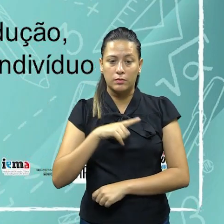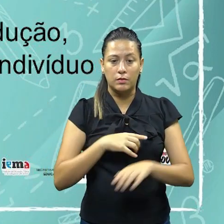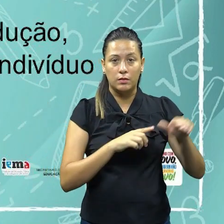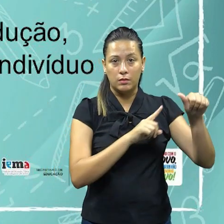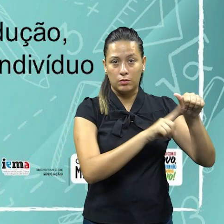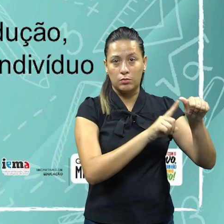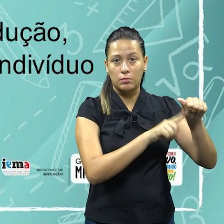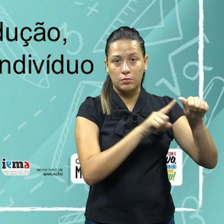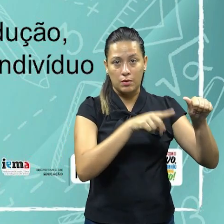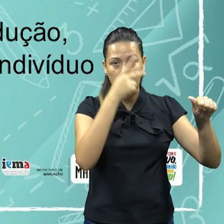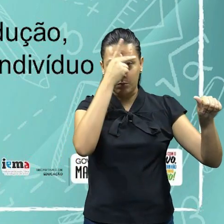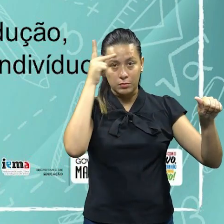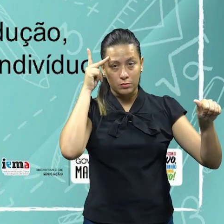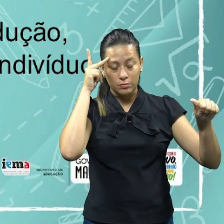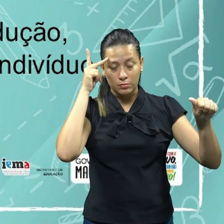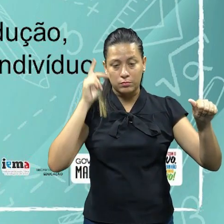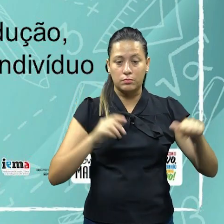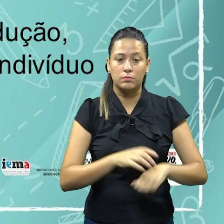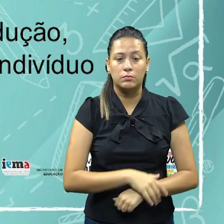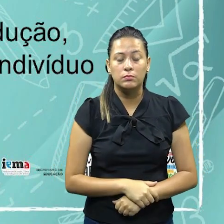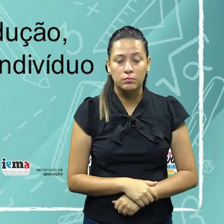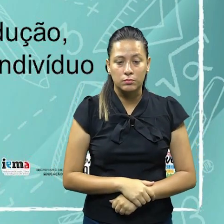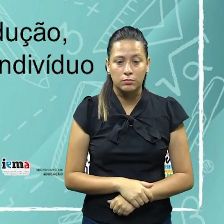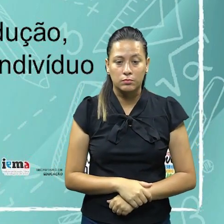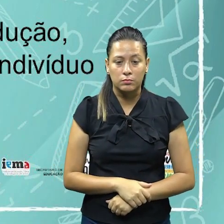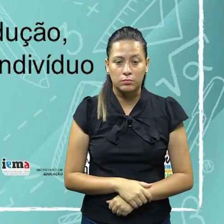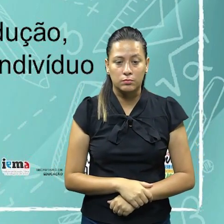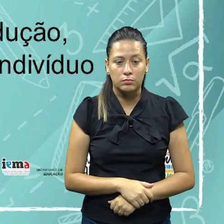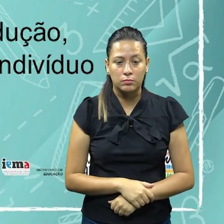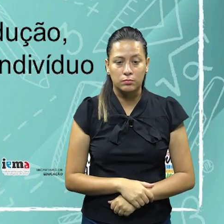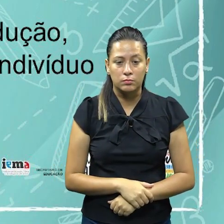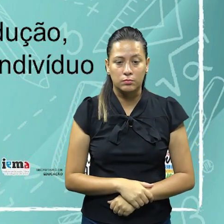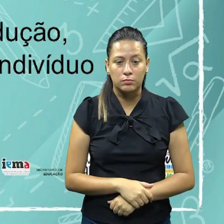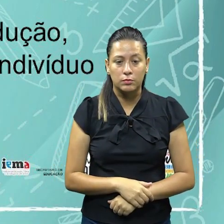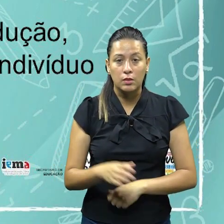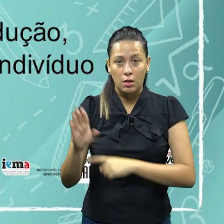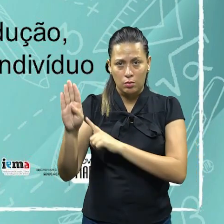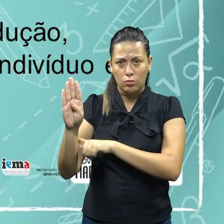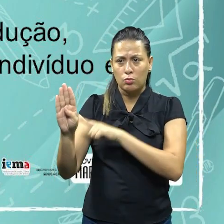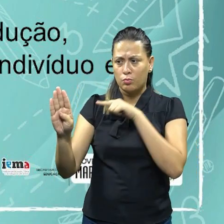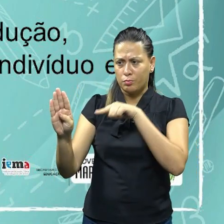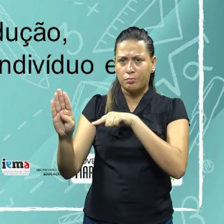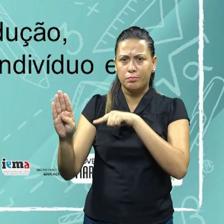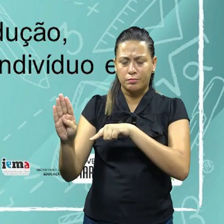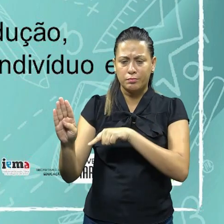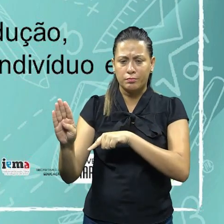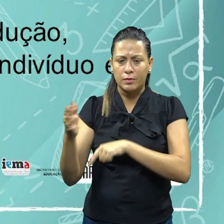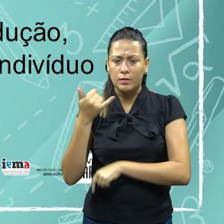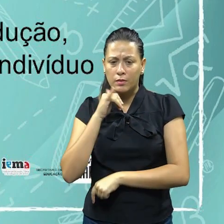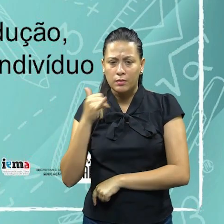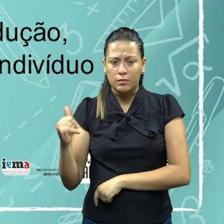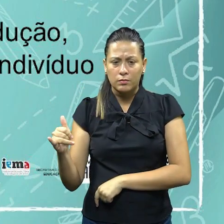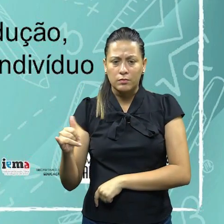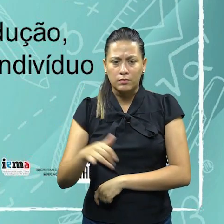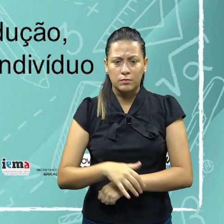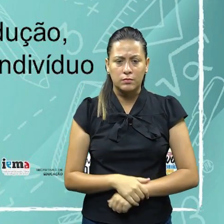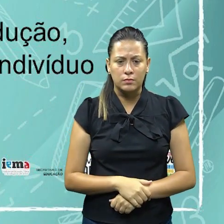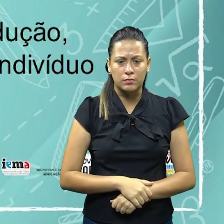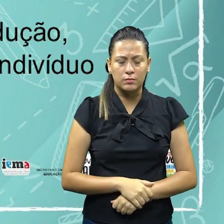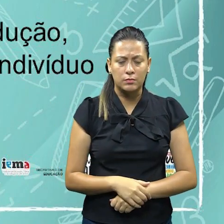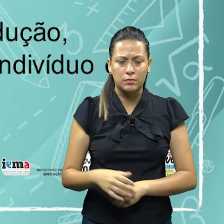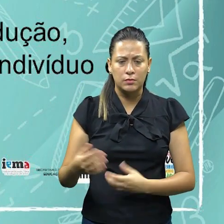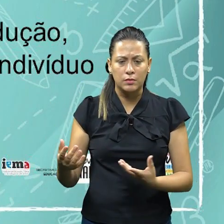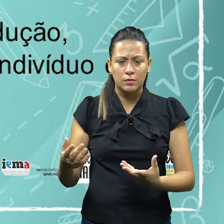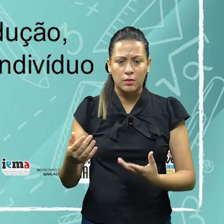A é a pessoa. A pessoa está ali, ó, vocês podem perceber que há uma distribuição de cargas